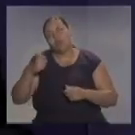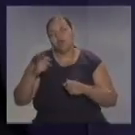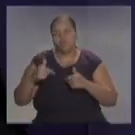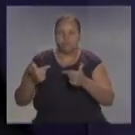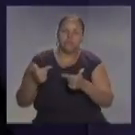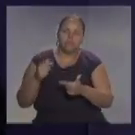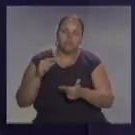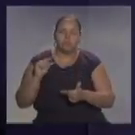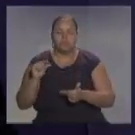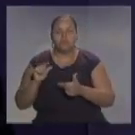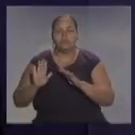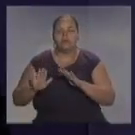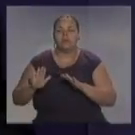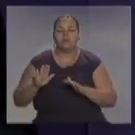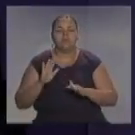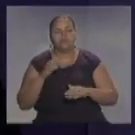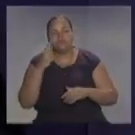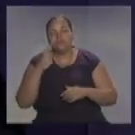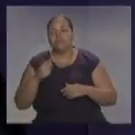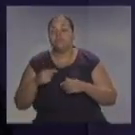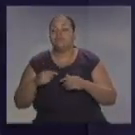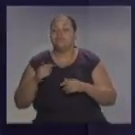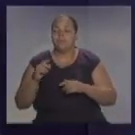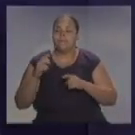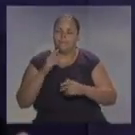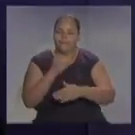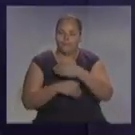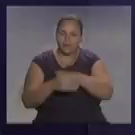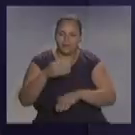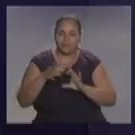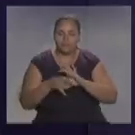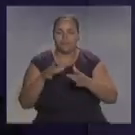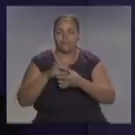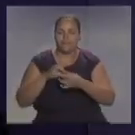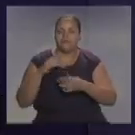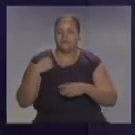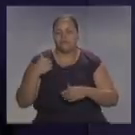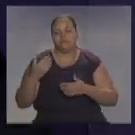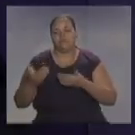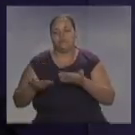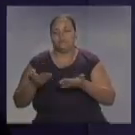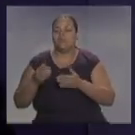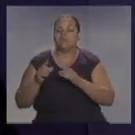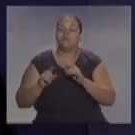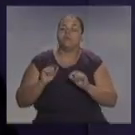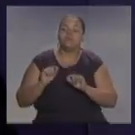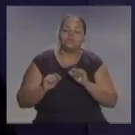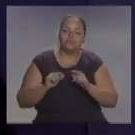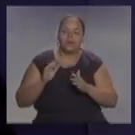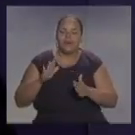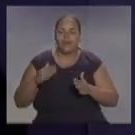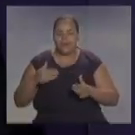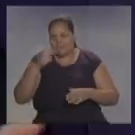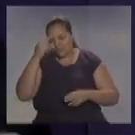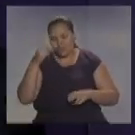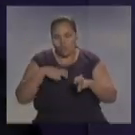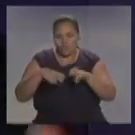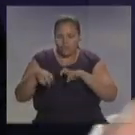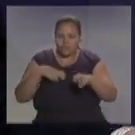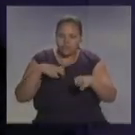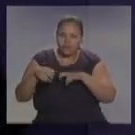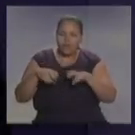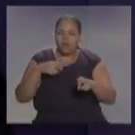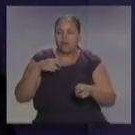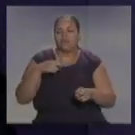Evoluiu, sim, porque, afinal de contas, a gente recebeu uma Paralimpíada que a gente estava tratando exatamente de dar mobilidade